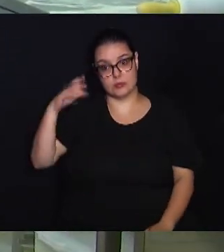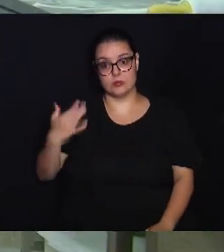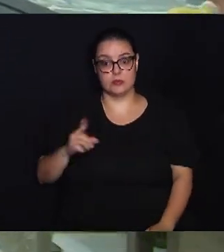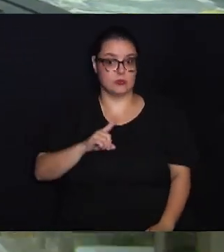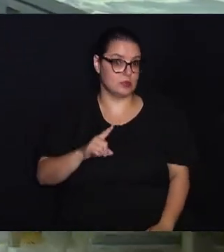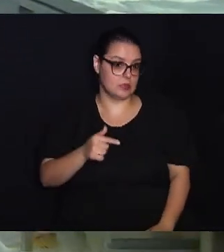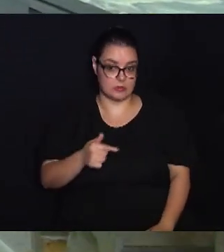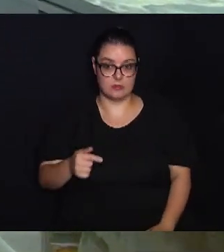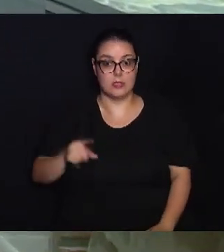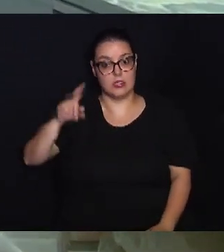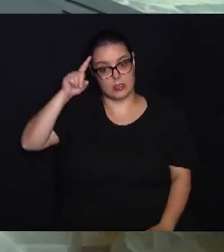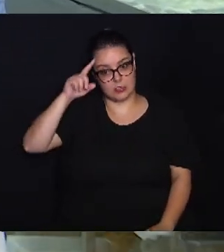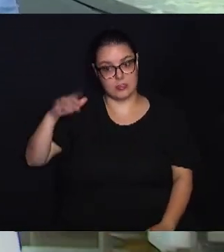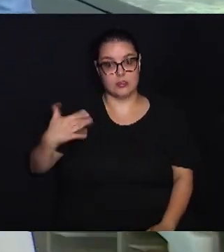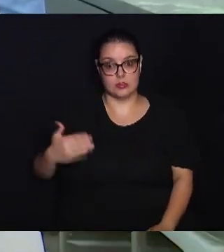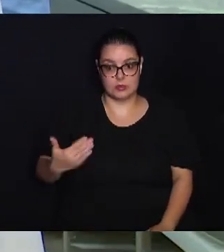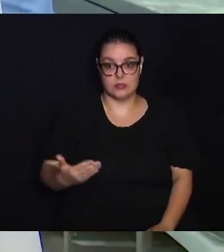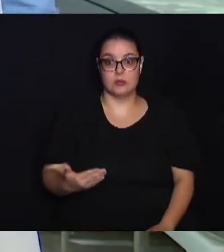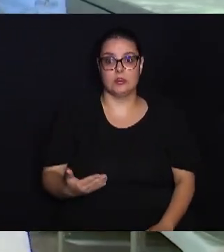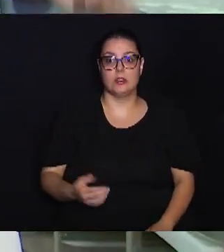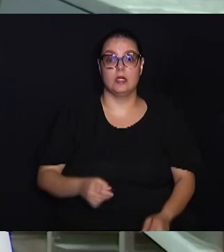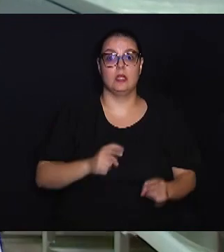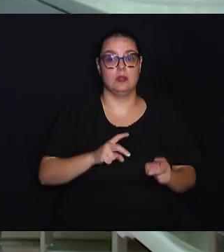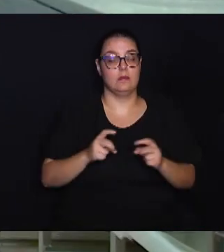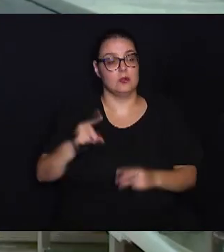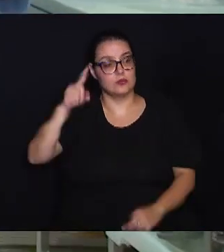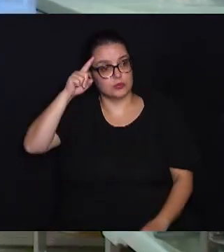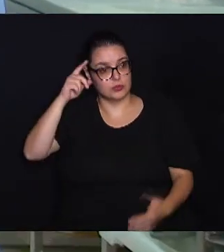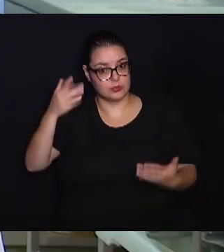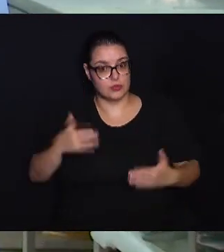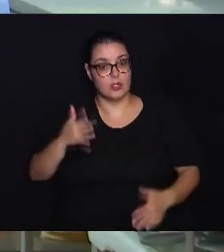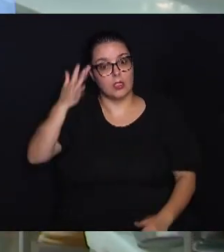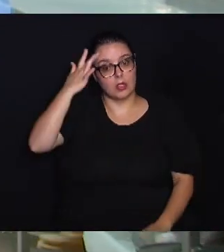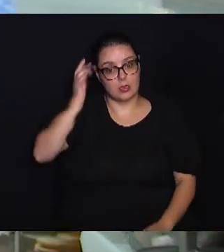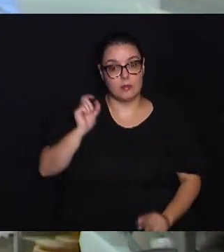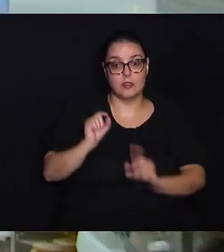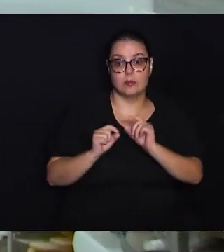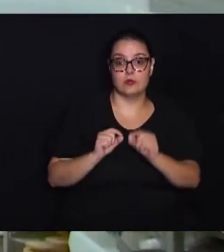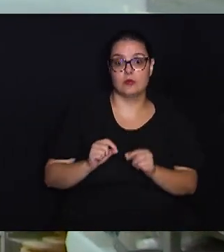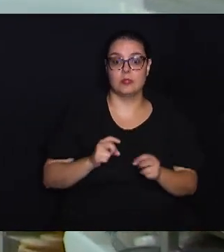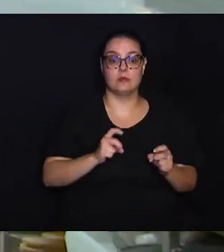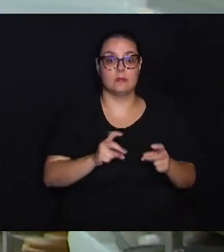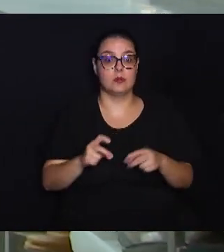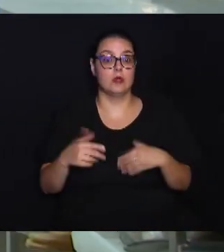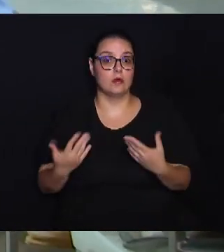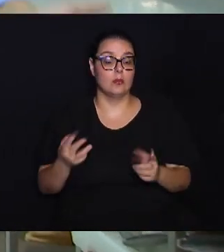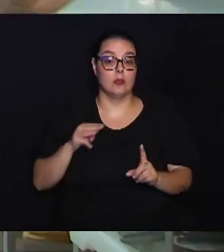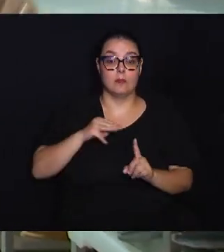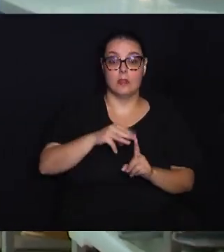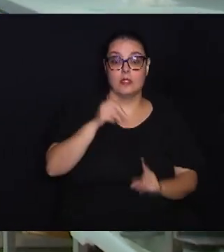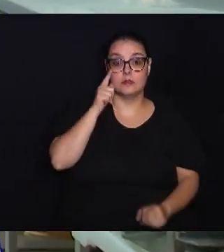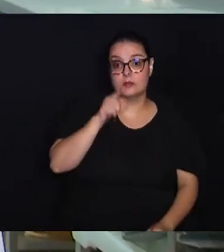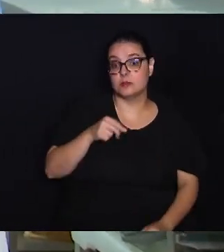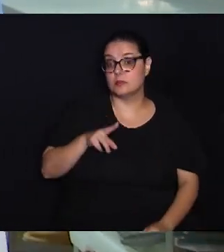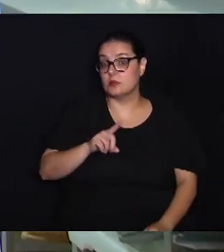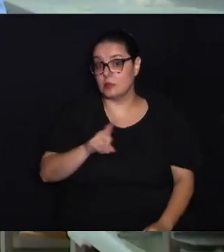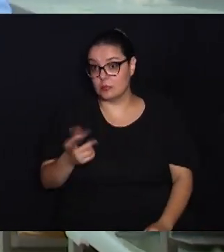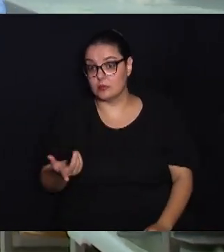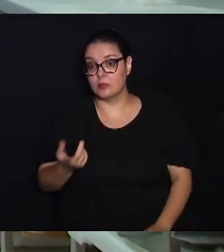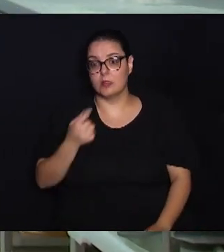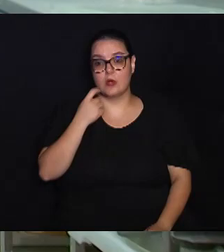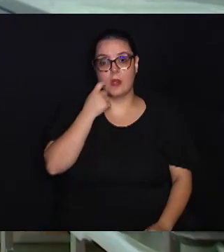eh diário não é nem semanal é diário a venda do dia de hoje amanhã eu já sei o que foi vendido Qual foi a meta se